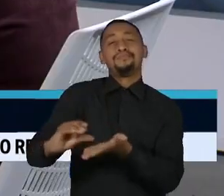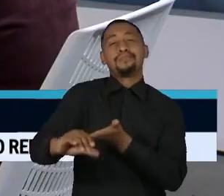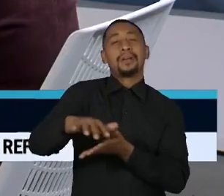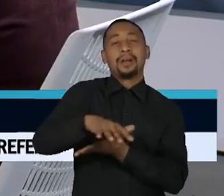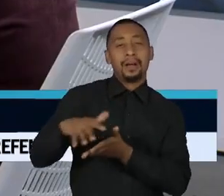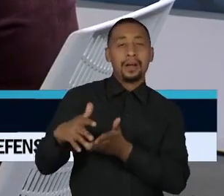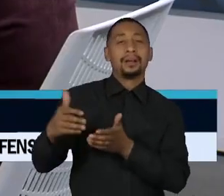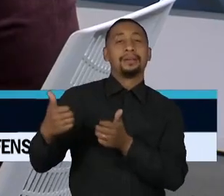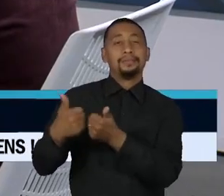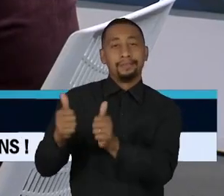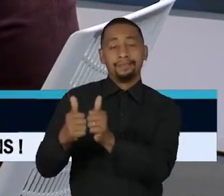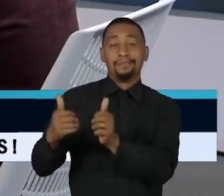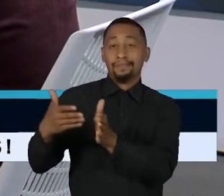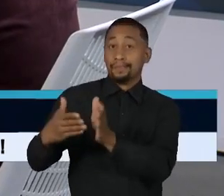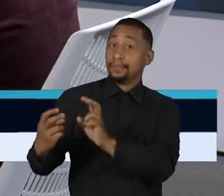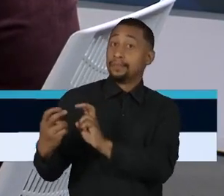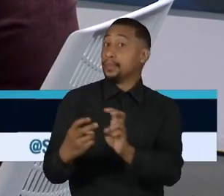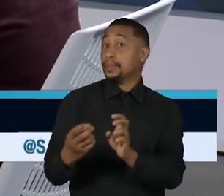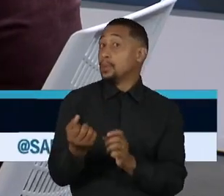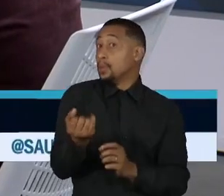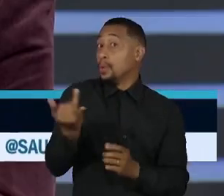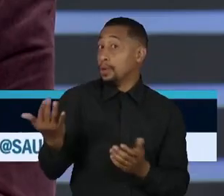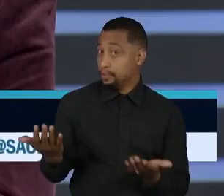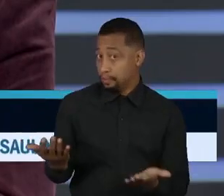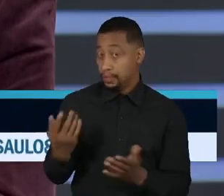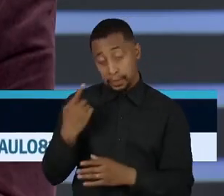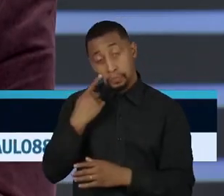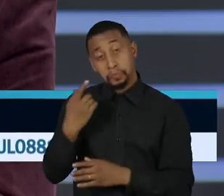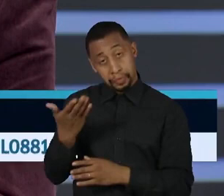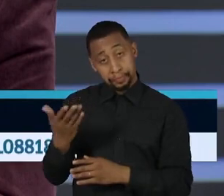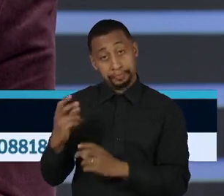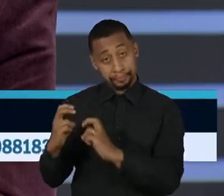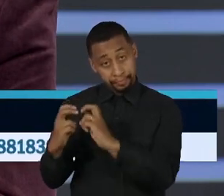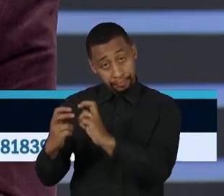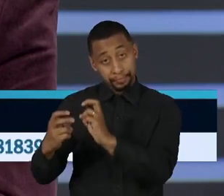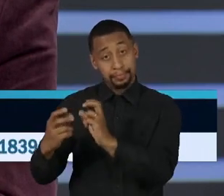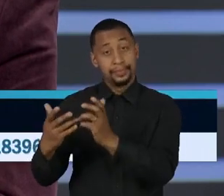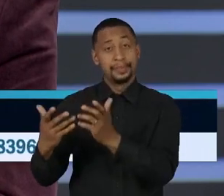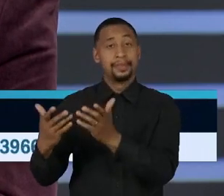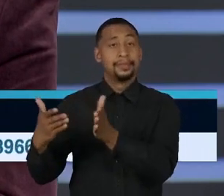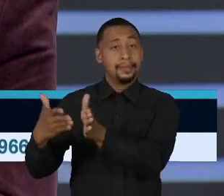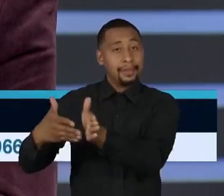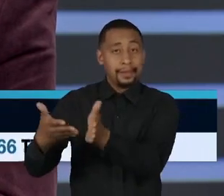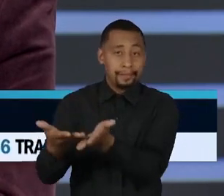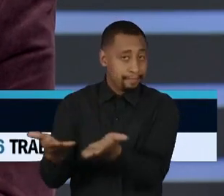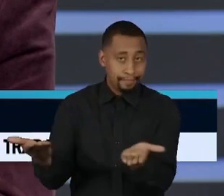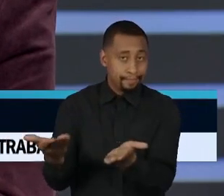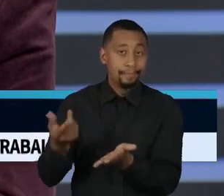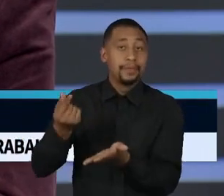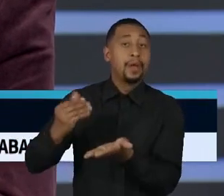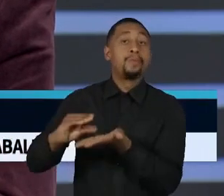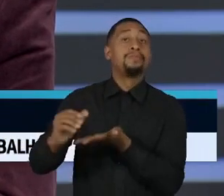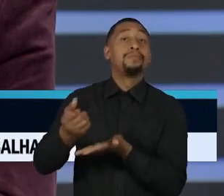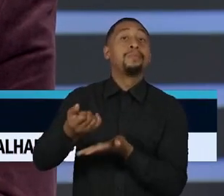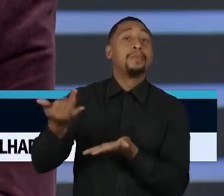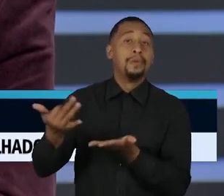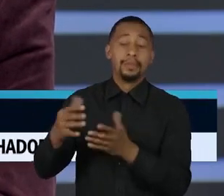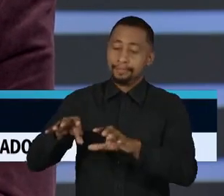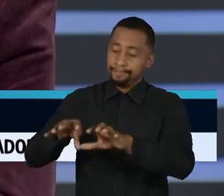público. Veja os trens, metrô, enfim, aquilo que impacta a